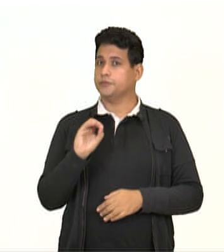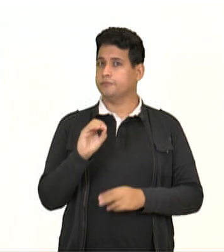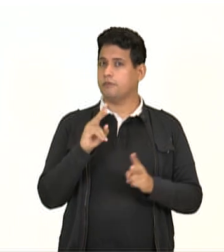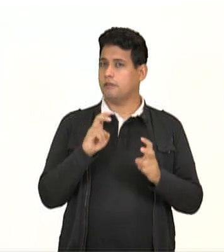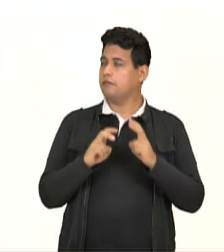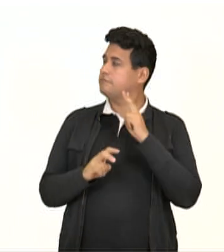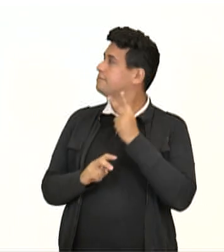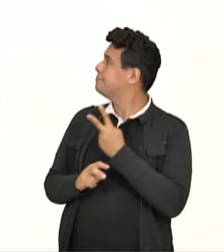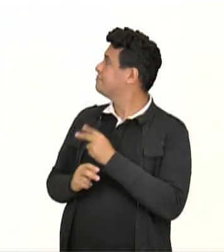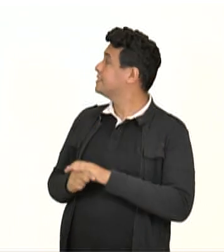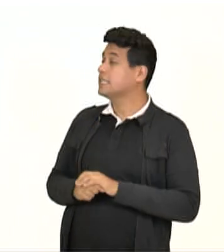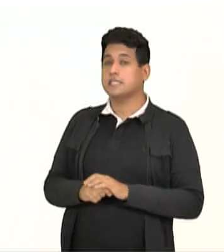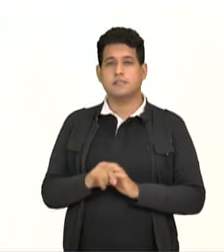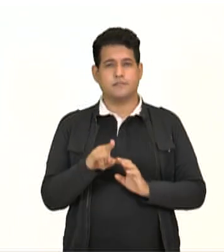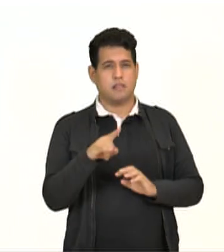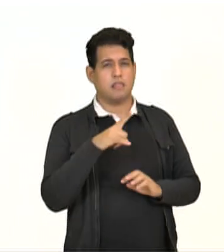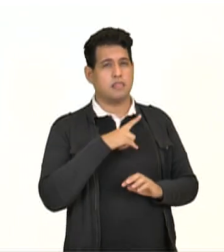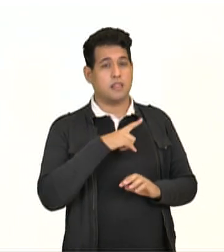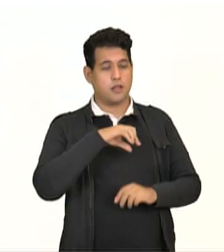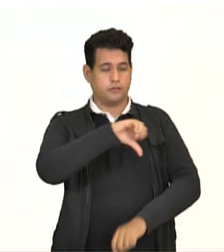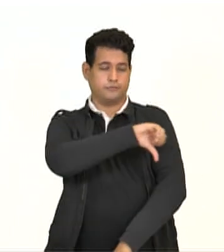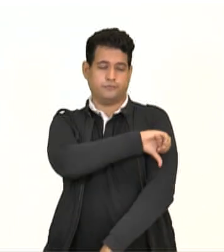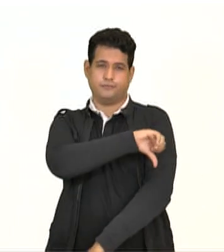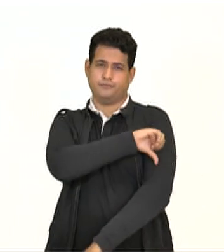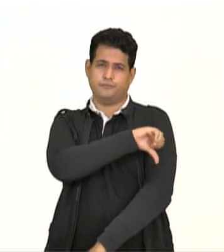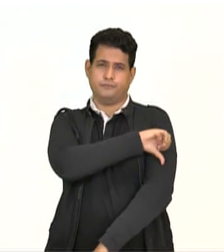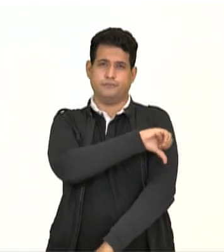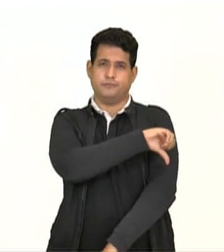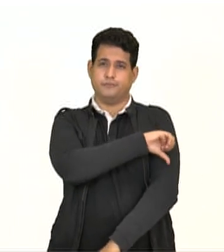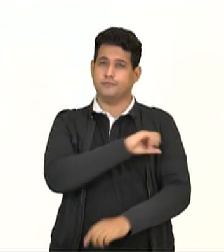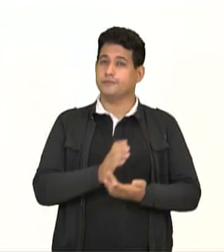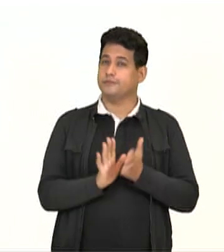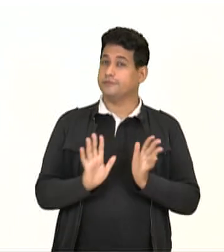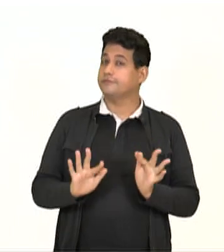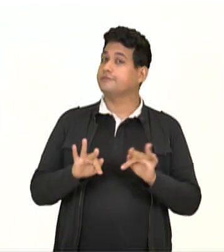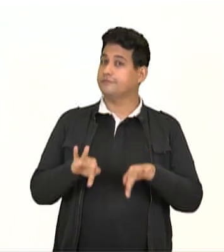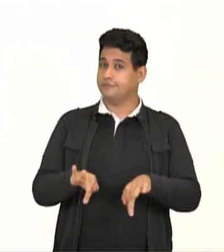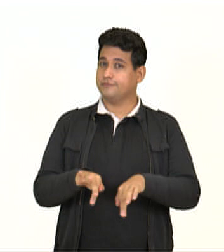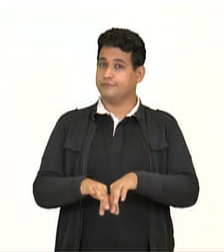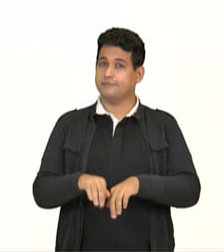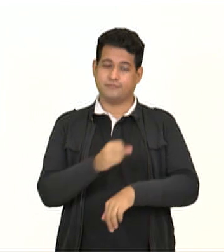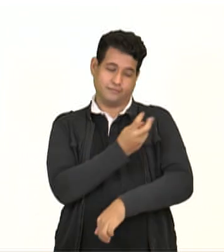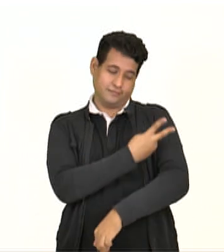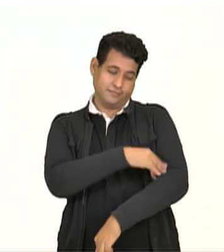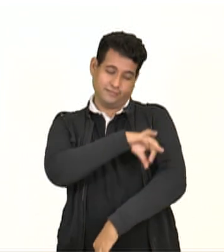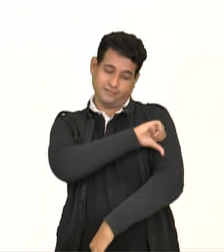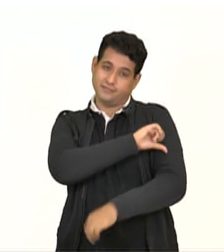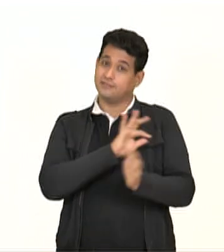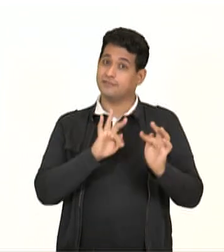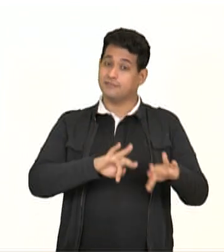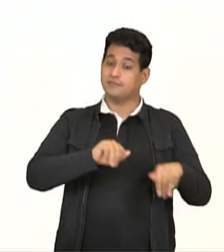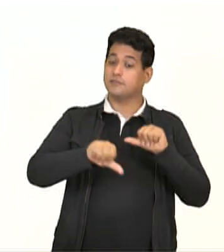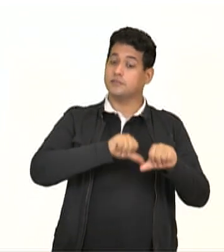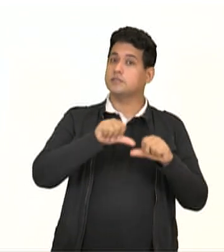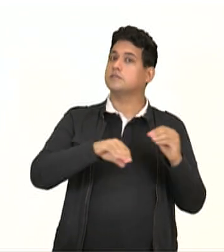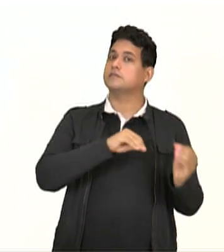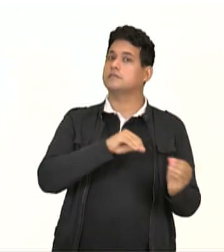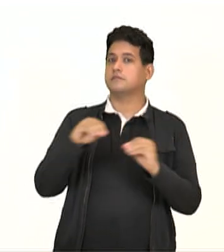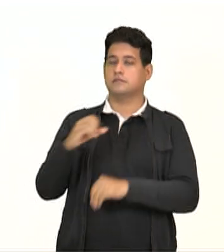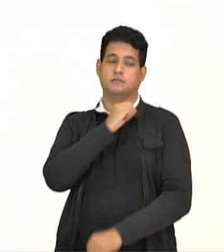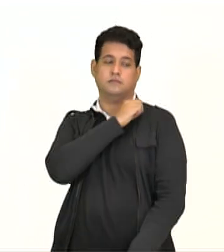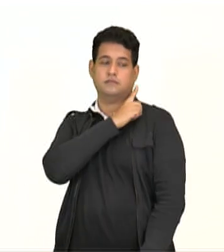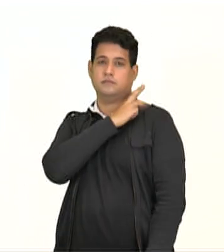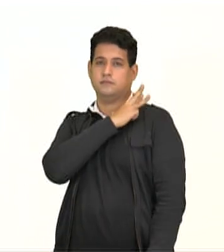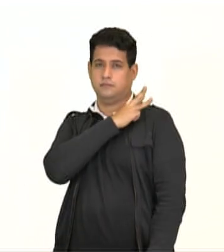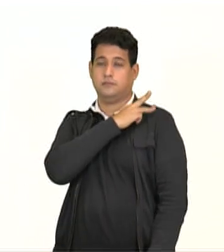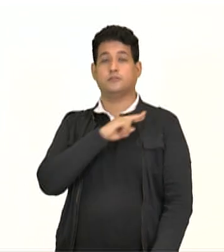year. Bom, se você está no 9º ano, você vai estar terminando o fundamental e no ano seguinte você vai para o ensino médio, que em